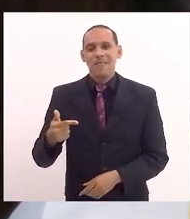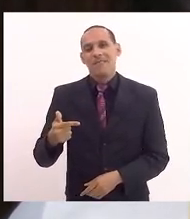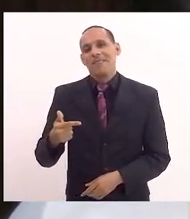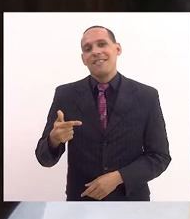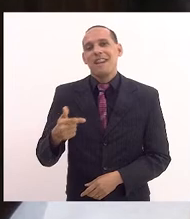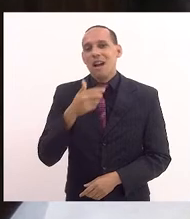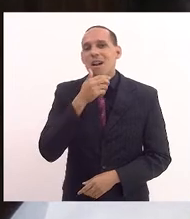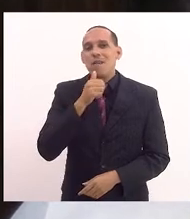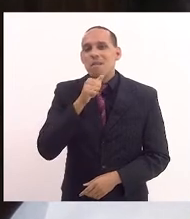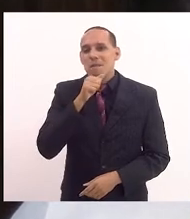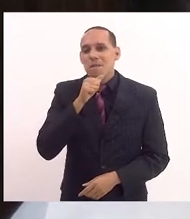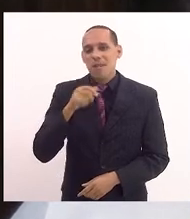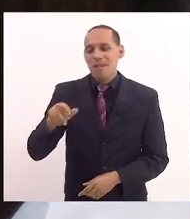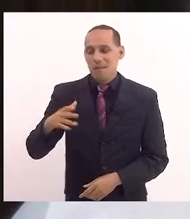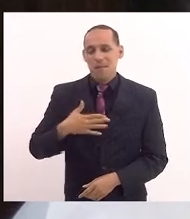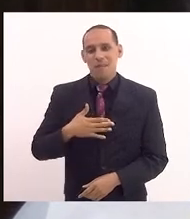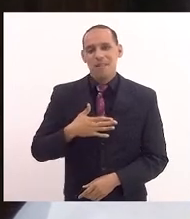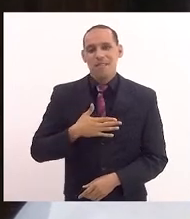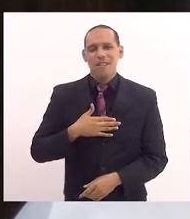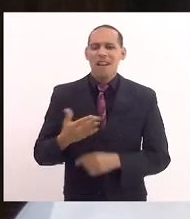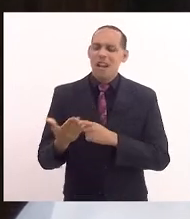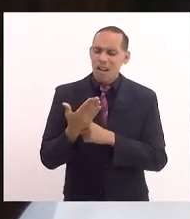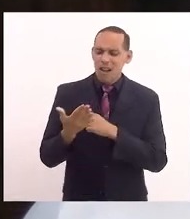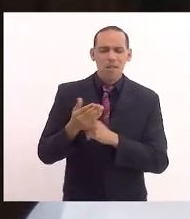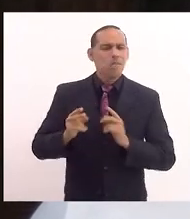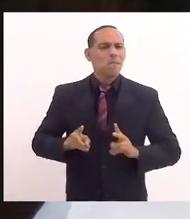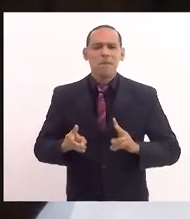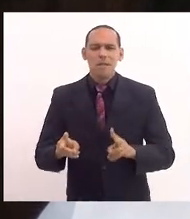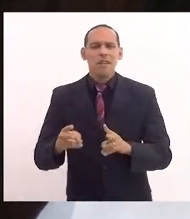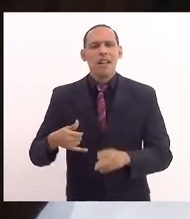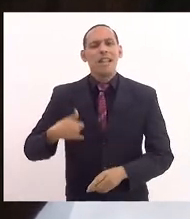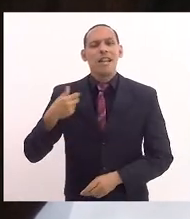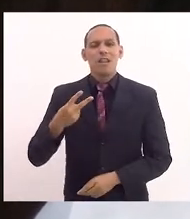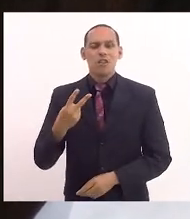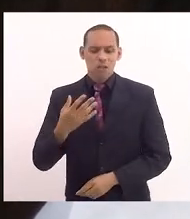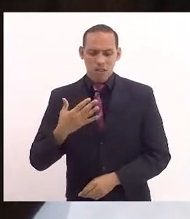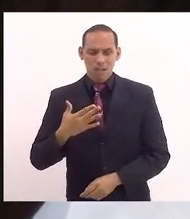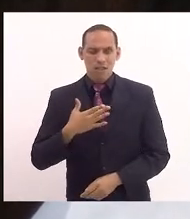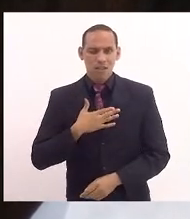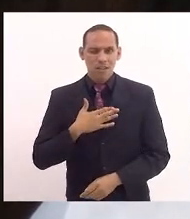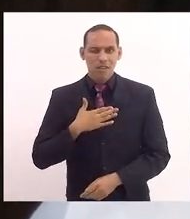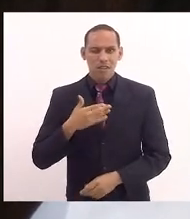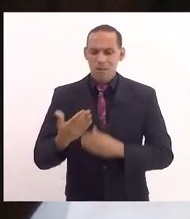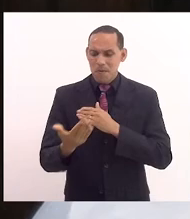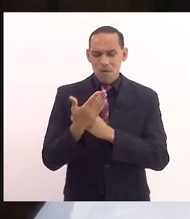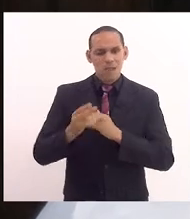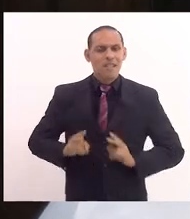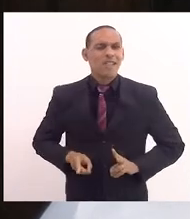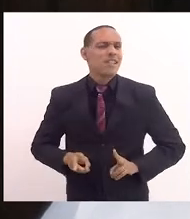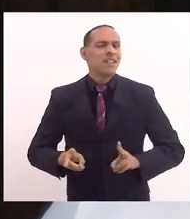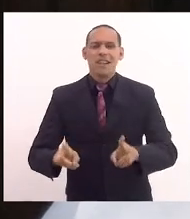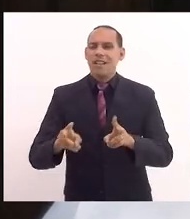disponível a ajudar, me conhece desde os meus 2 anos de idade, um cara sensacional.